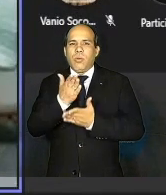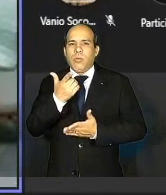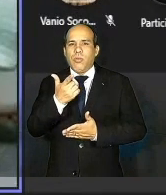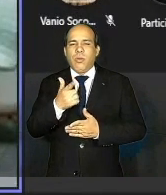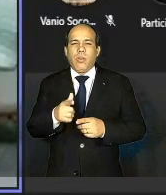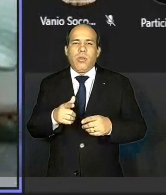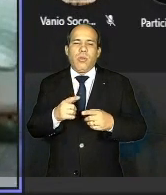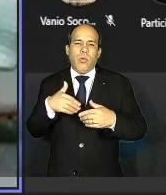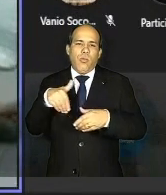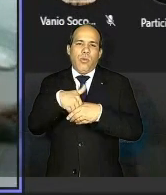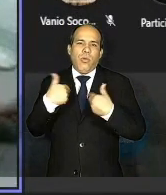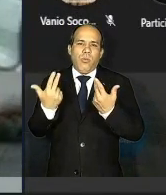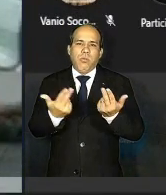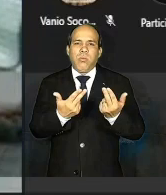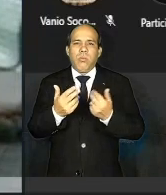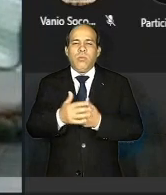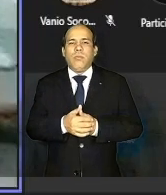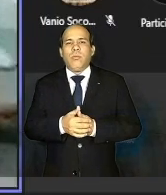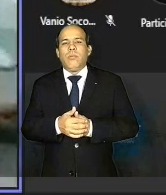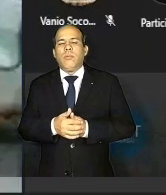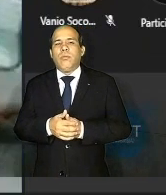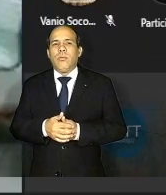apelação desprovida unânime.